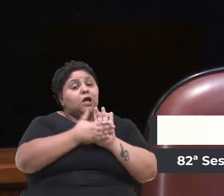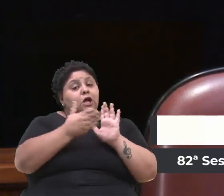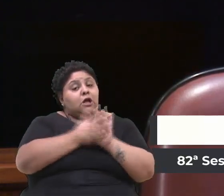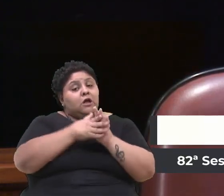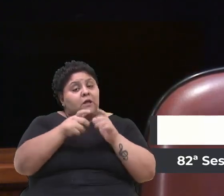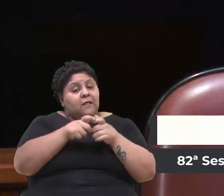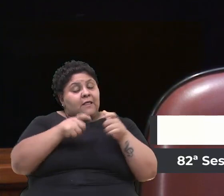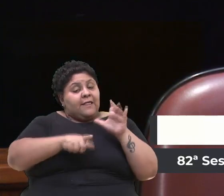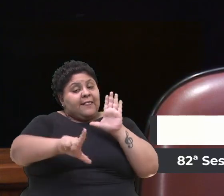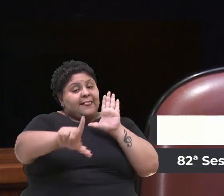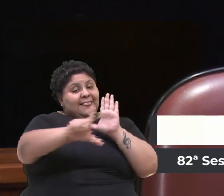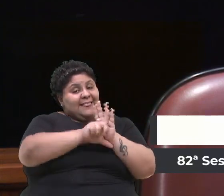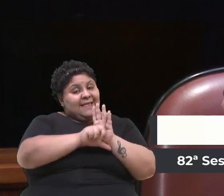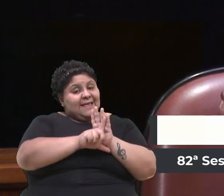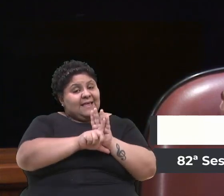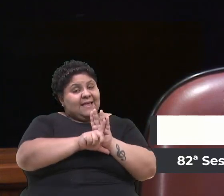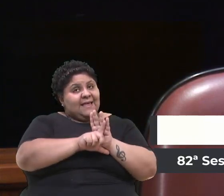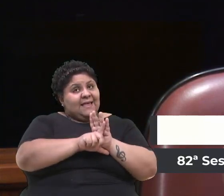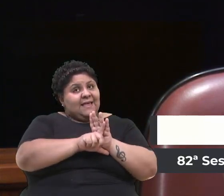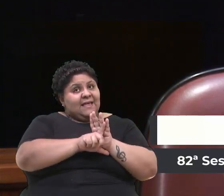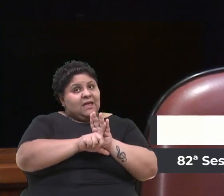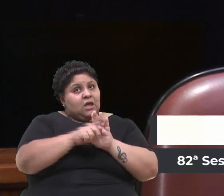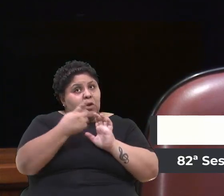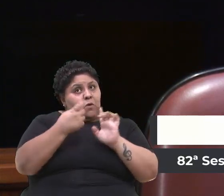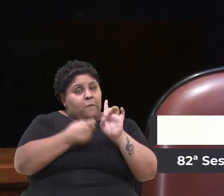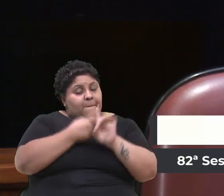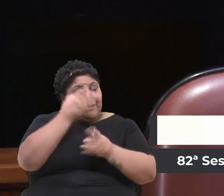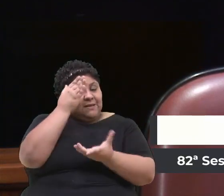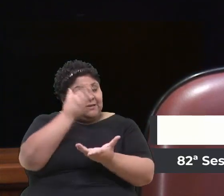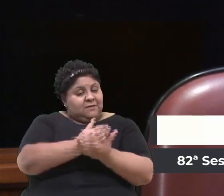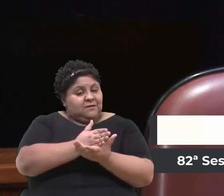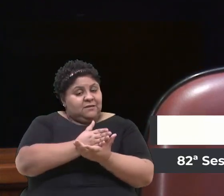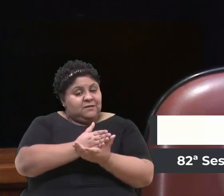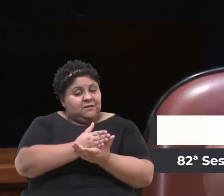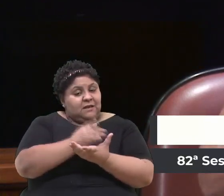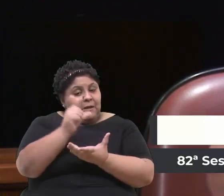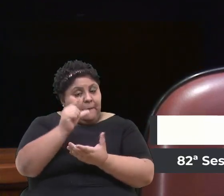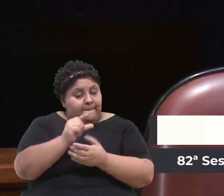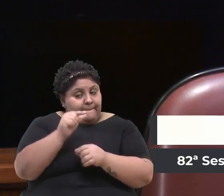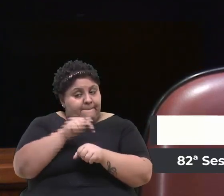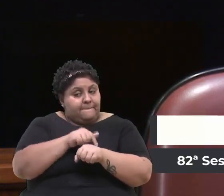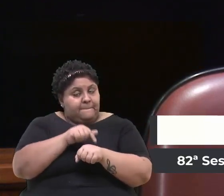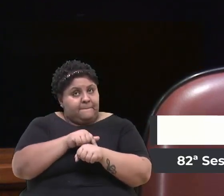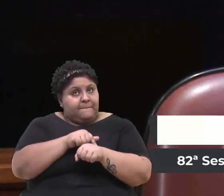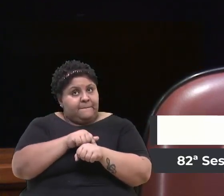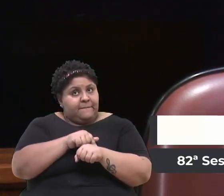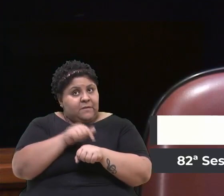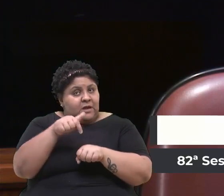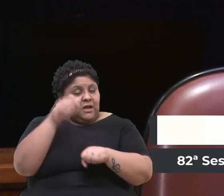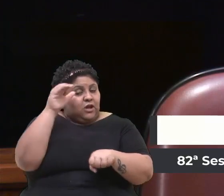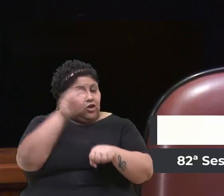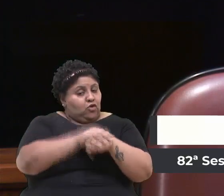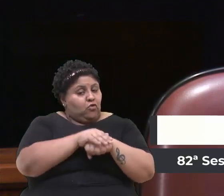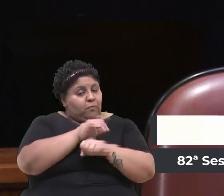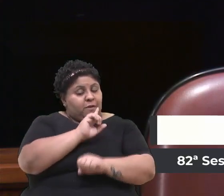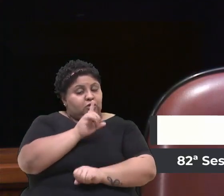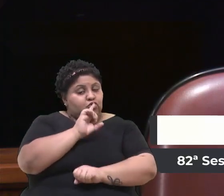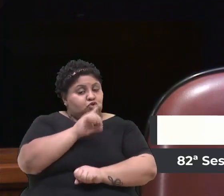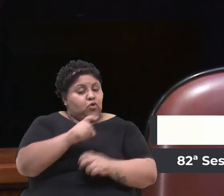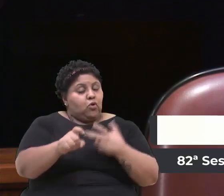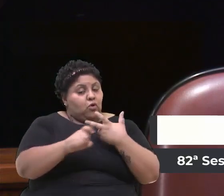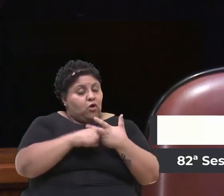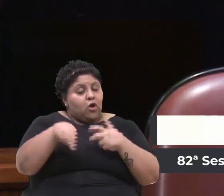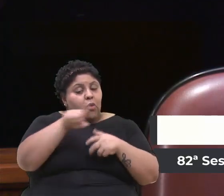tamanho, 1 mês e meio é pouco tempo, e aí eu não estou culpando só o executivo, eu acho que a gente